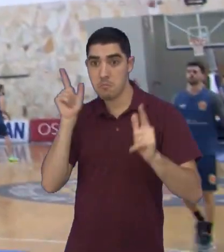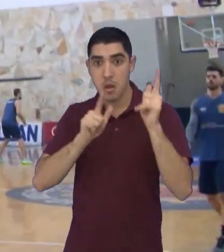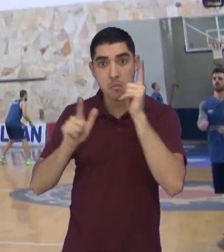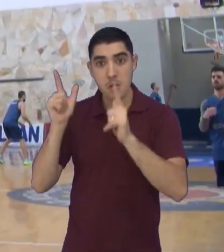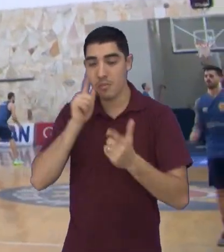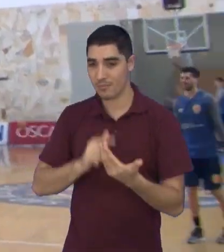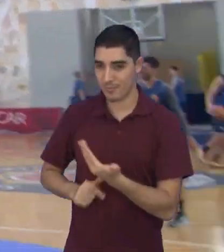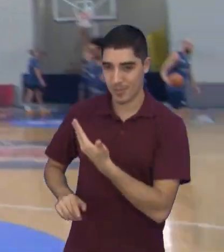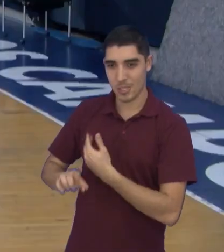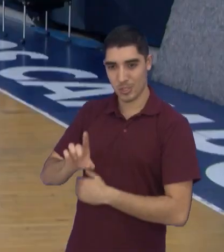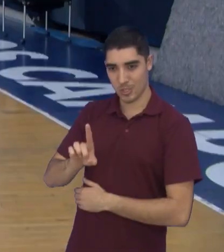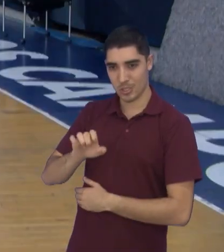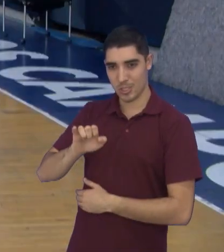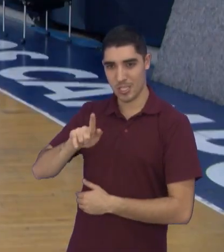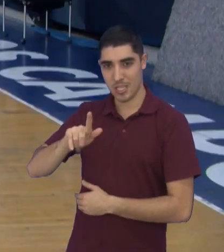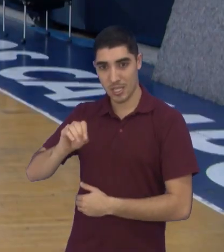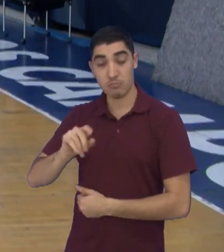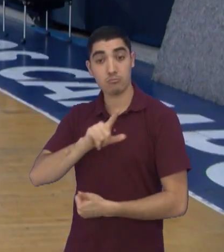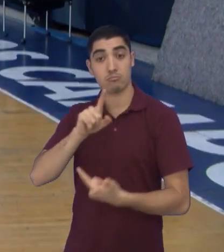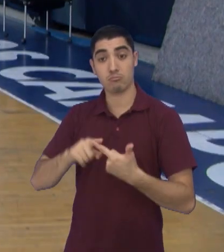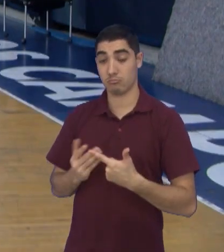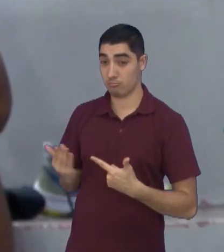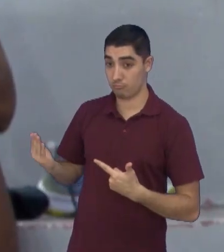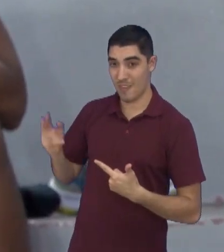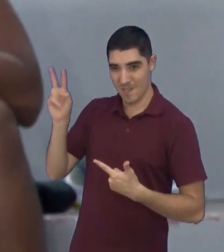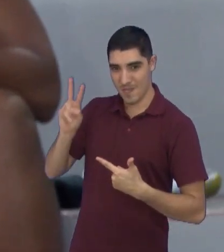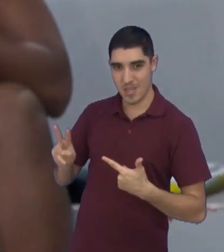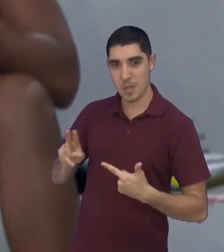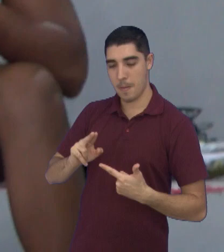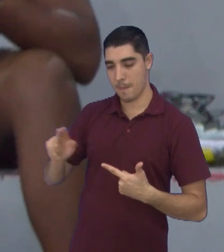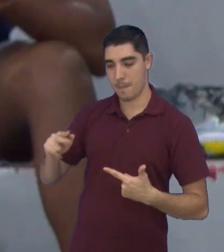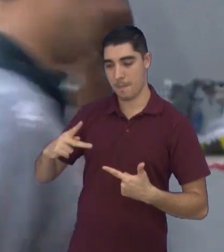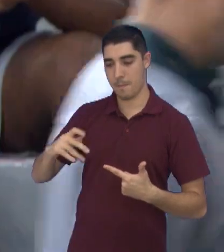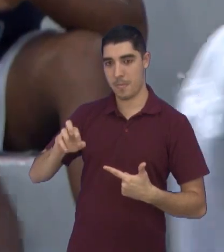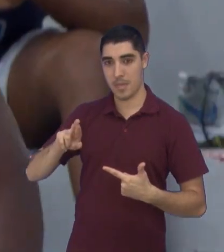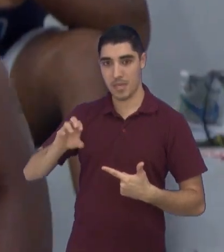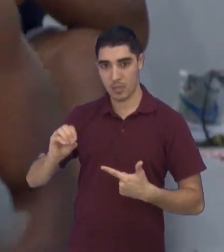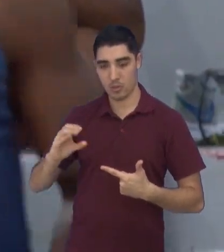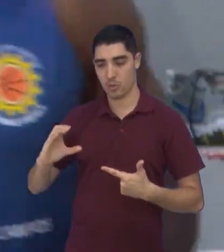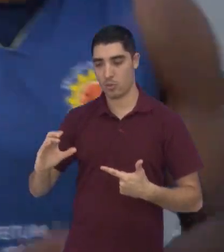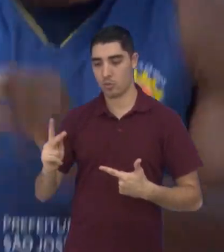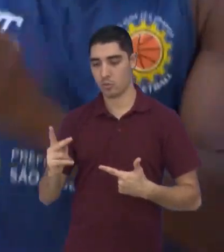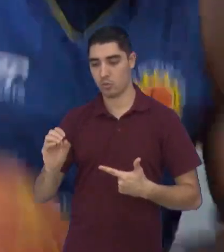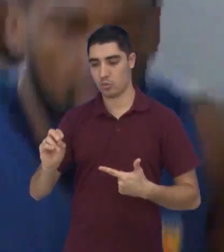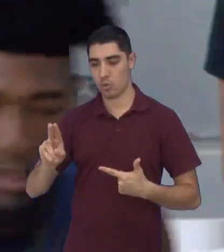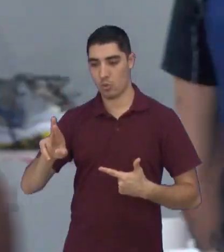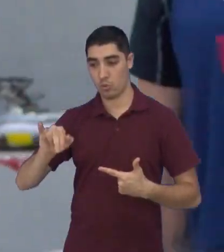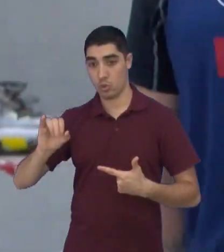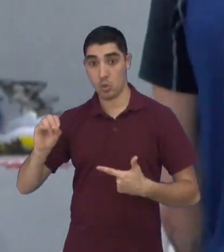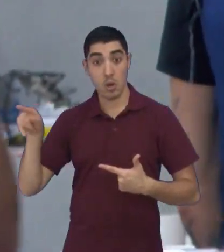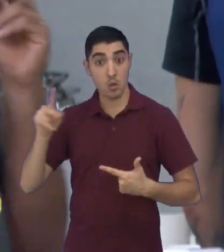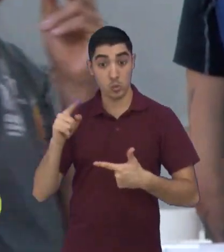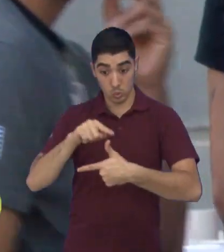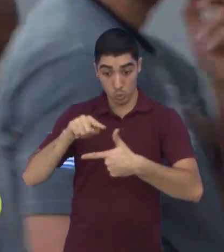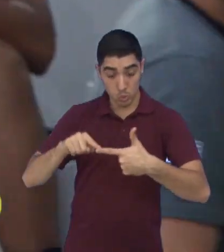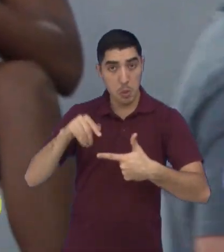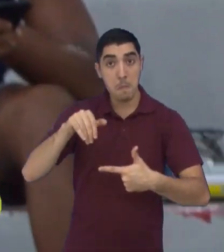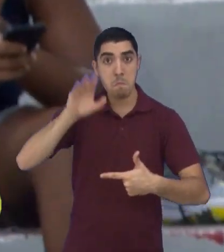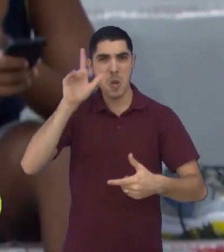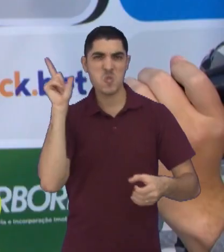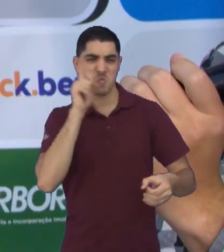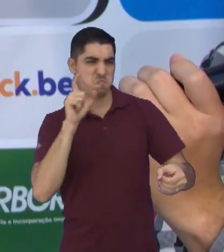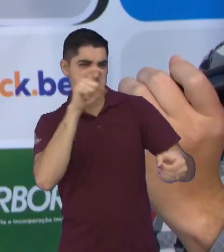do próprio Figueiredo e o ala venezuelano Pedro Chorio. Os dois são os maiores pontuadores do time nesse